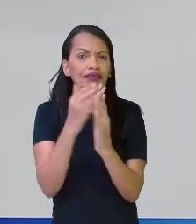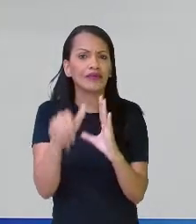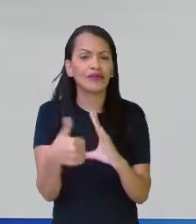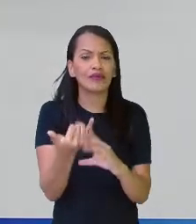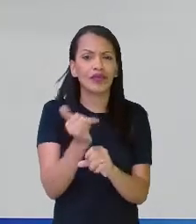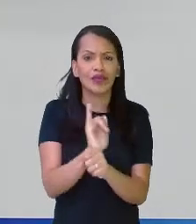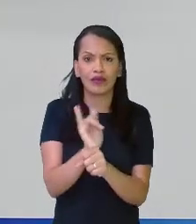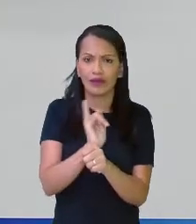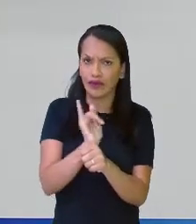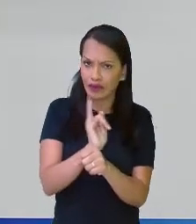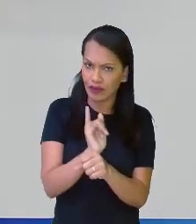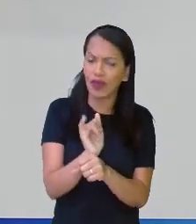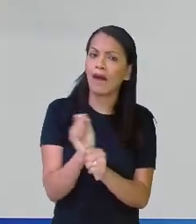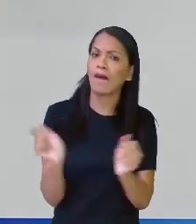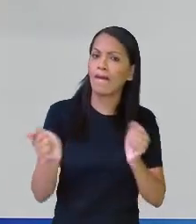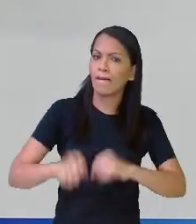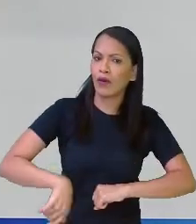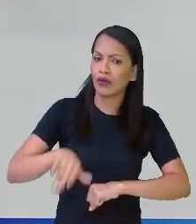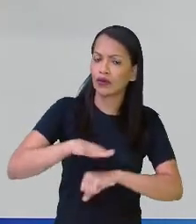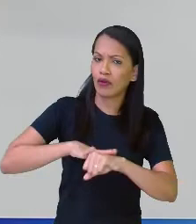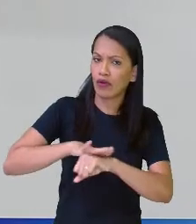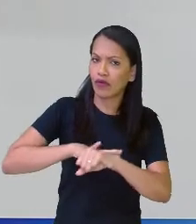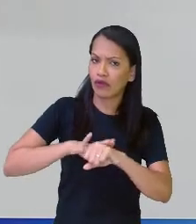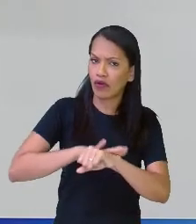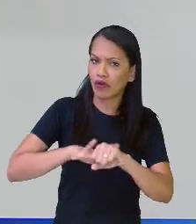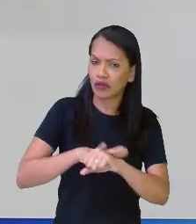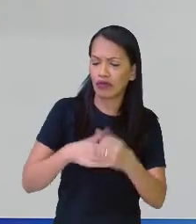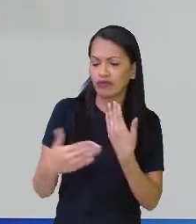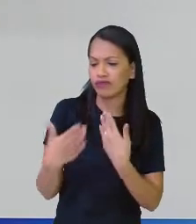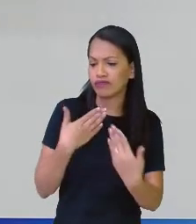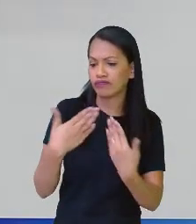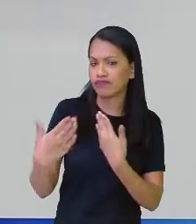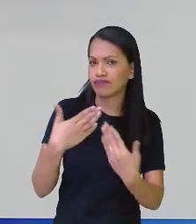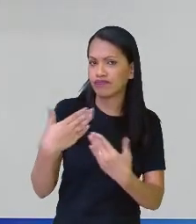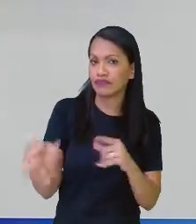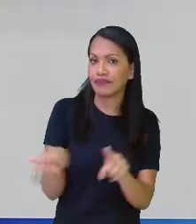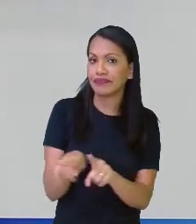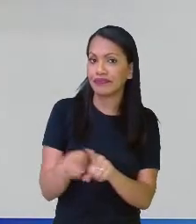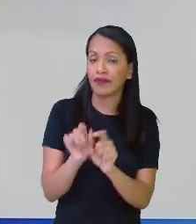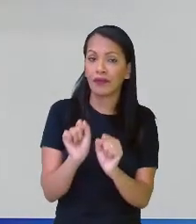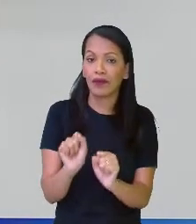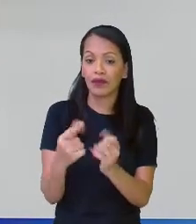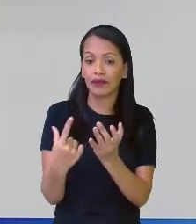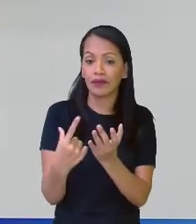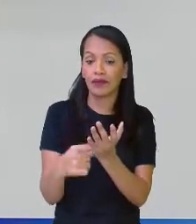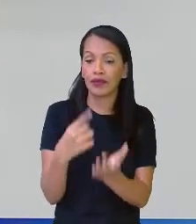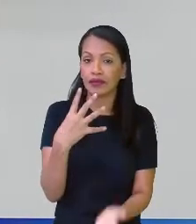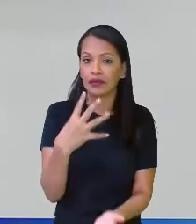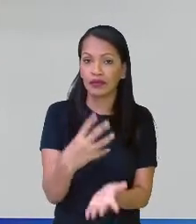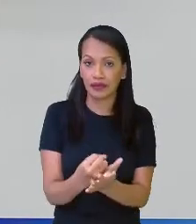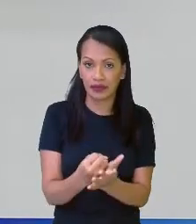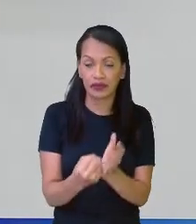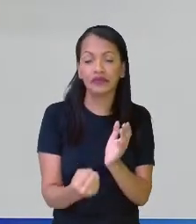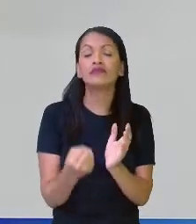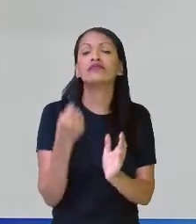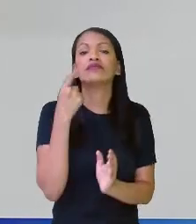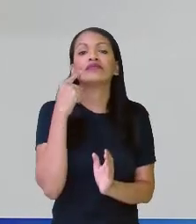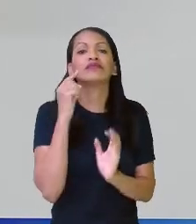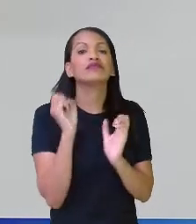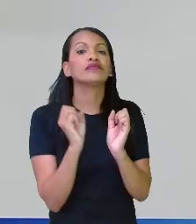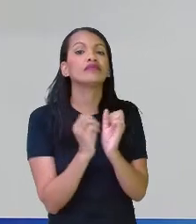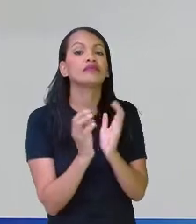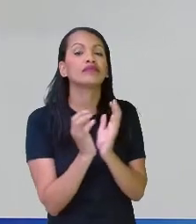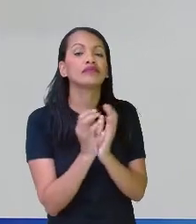do YouTube, que a gente pode conversar lá, trocar figurinhas. Podem baixar o aplicativo para o celular ou para